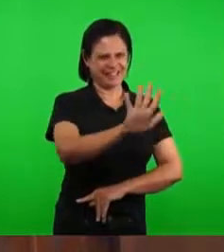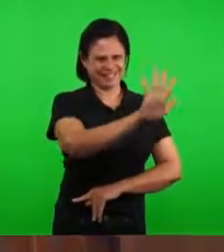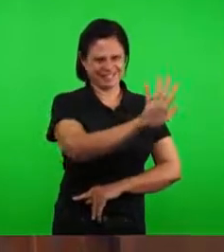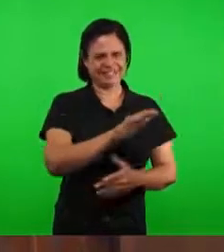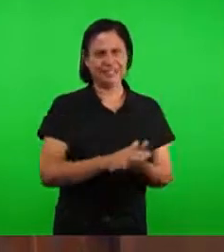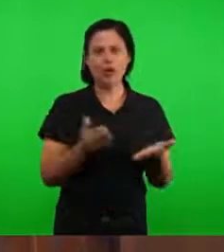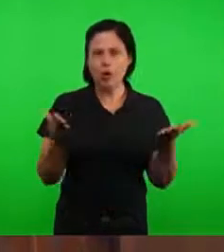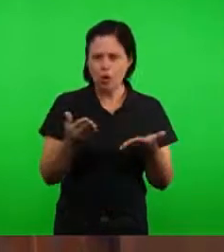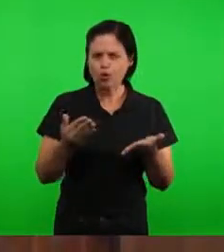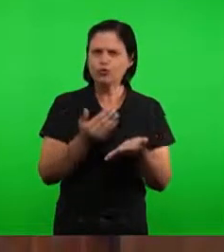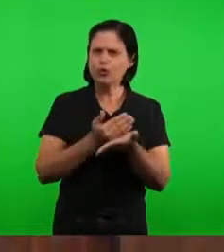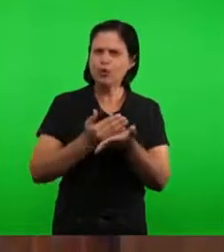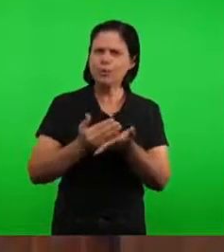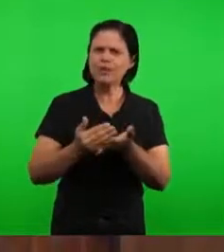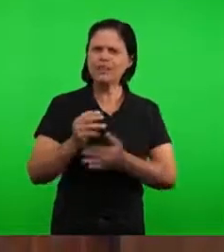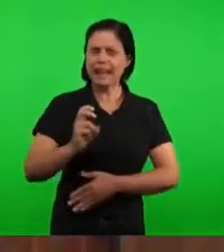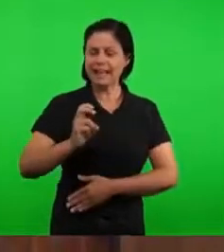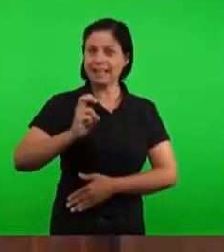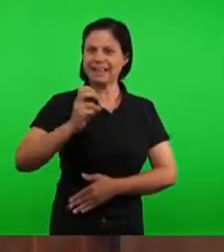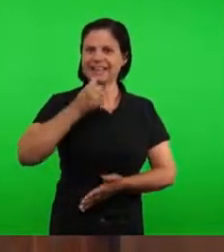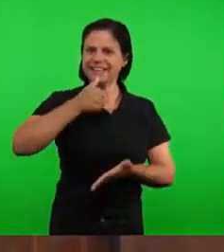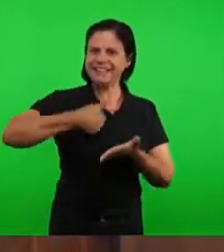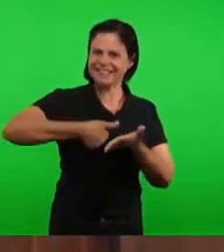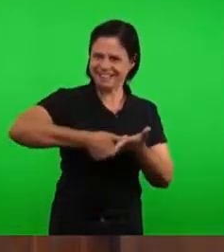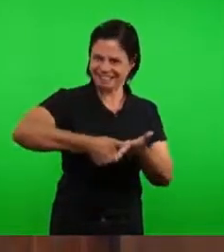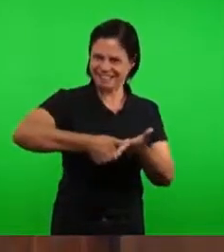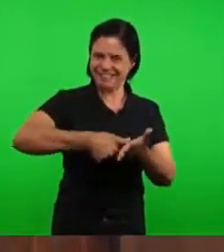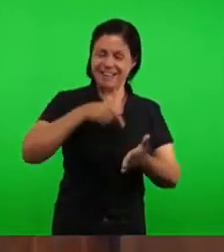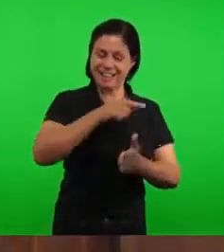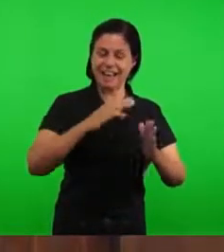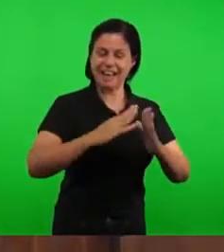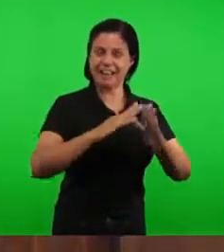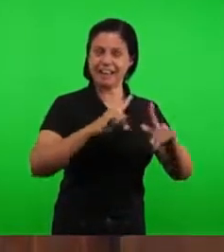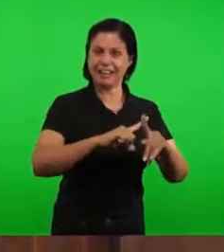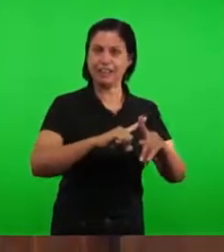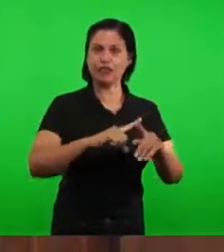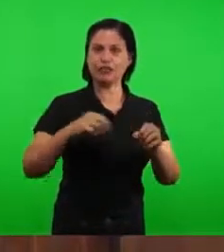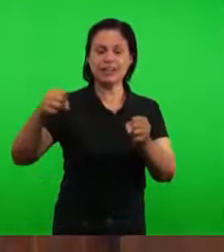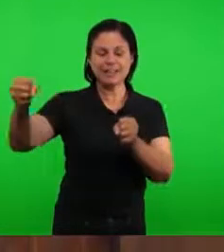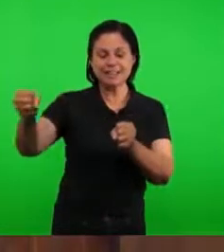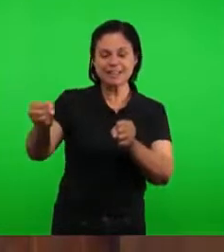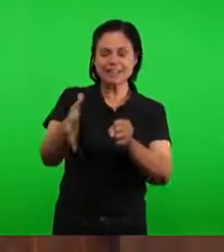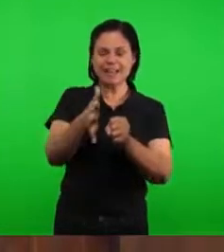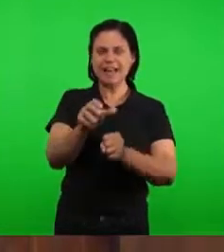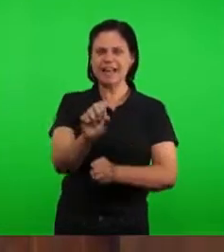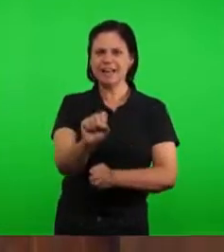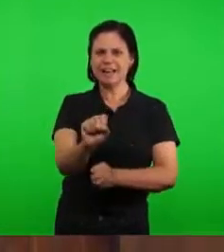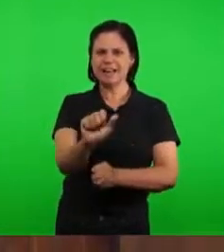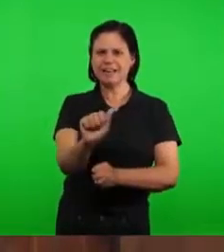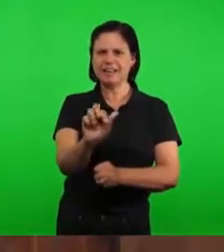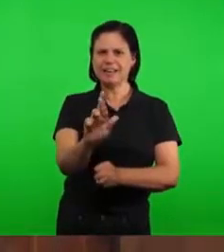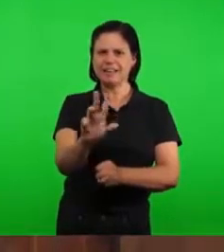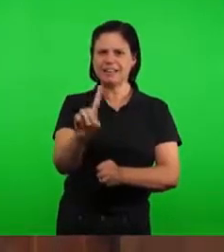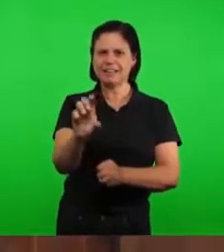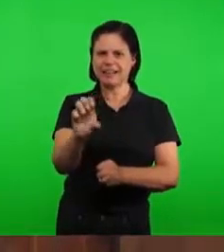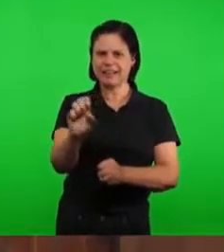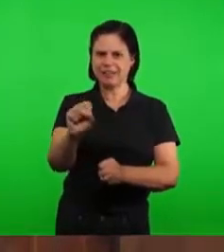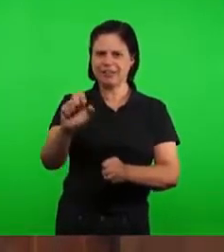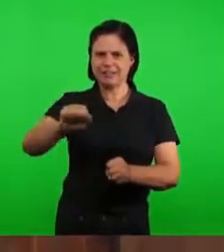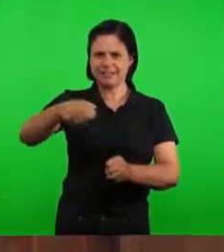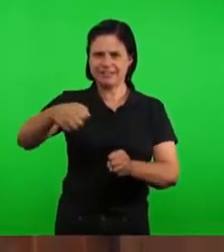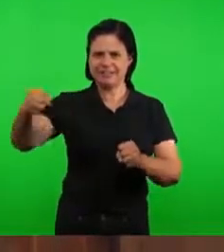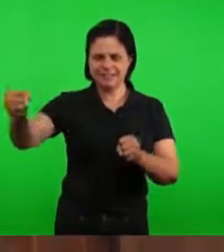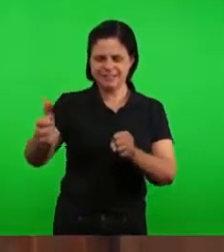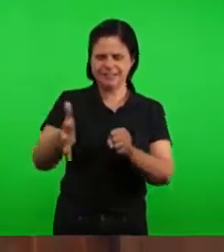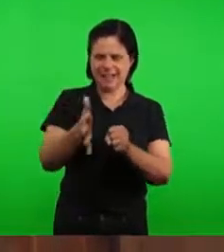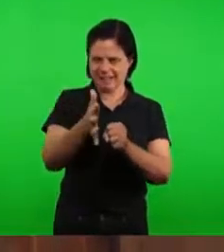nova carta, a quinta carta dirigida à igreja em Sardes. E o assunto será um assunto que será comportado por